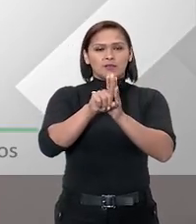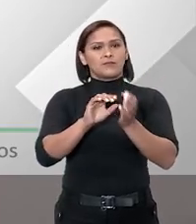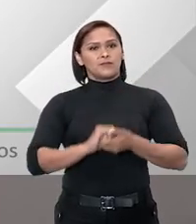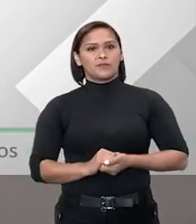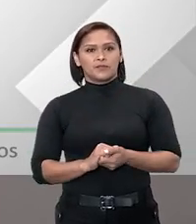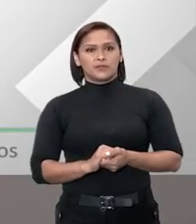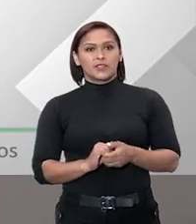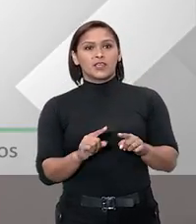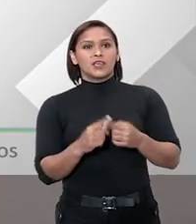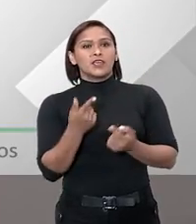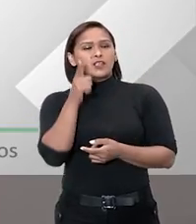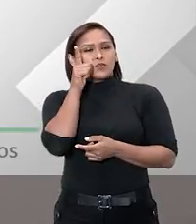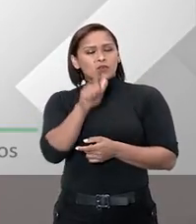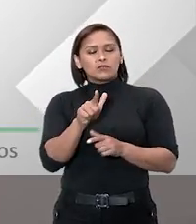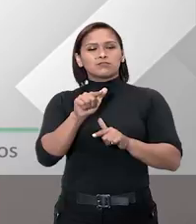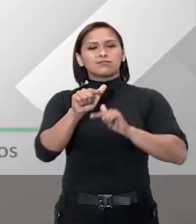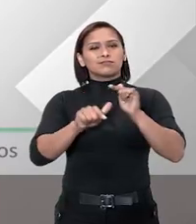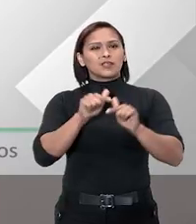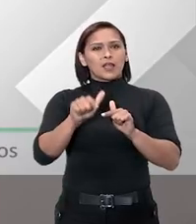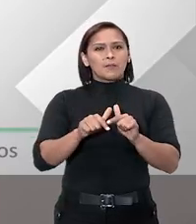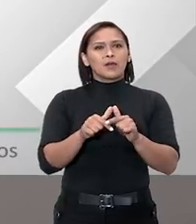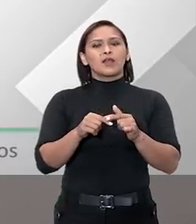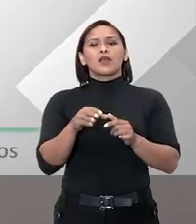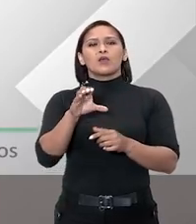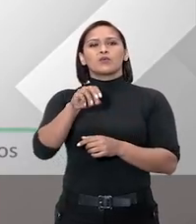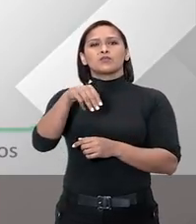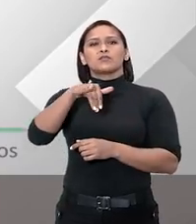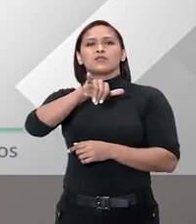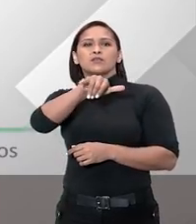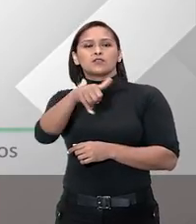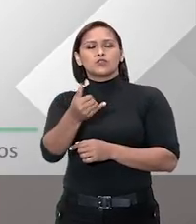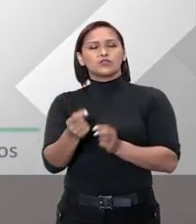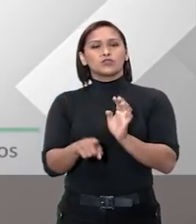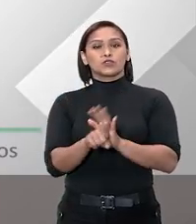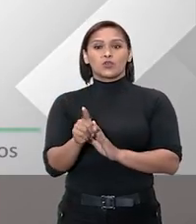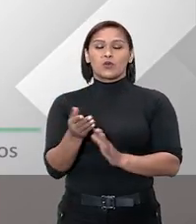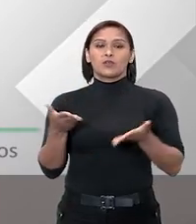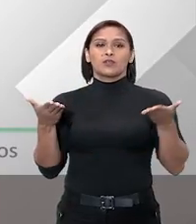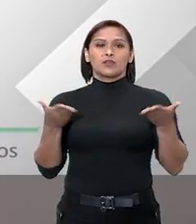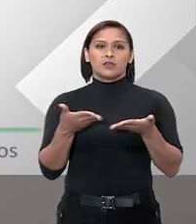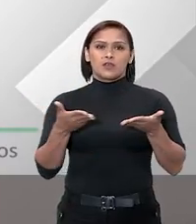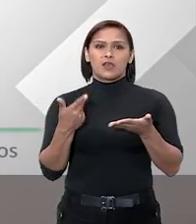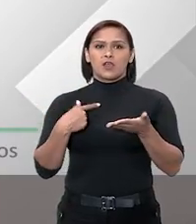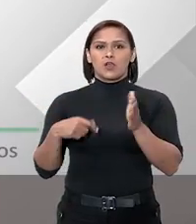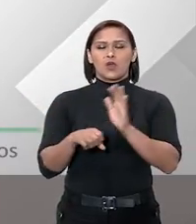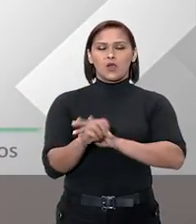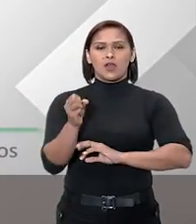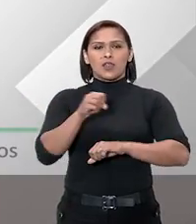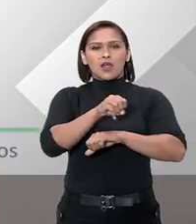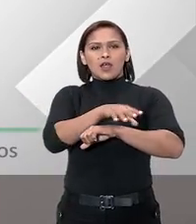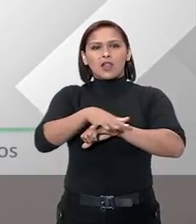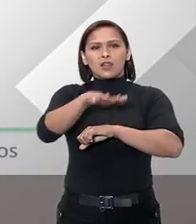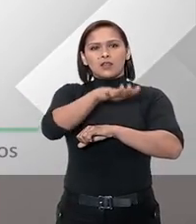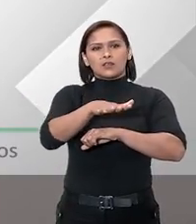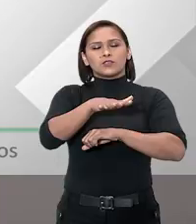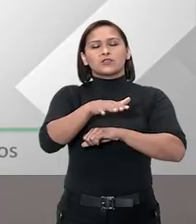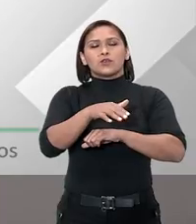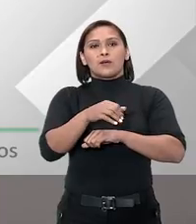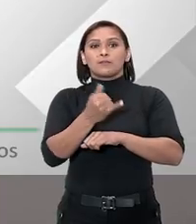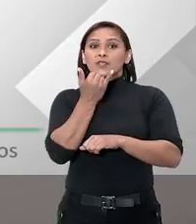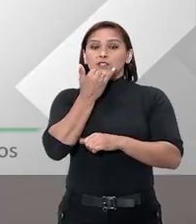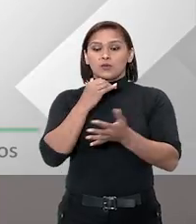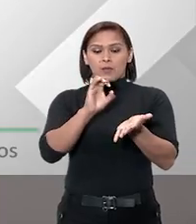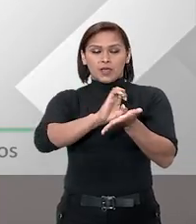aí, a gente conseguiu trabalhar com o Conselho Nacional de Justiça, que recentemente lançou, editou,